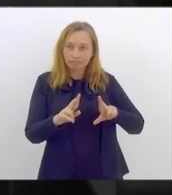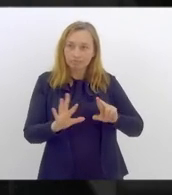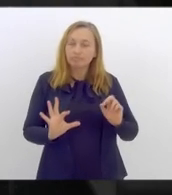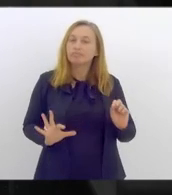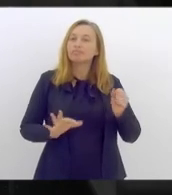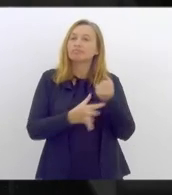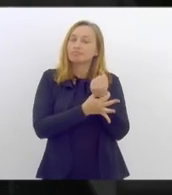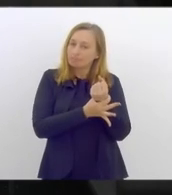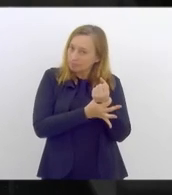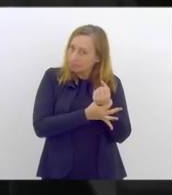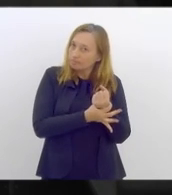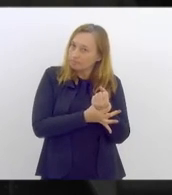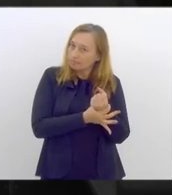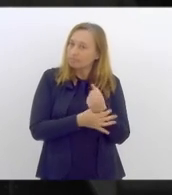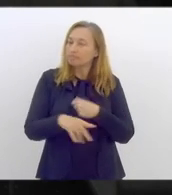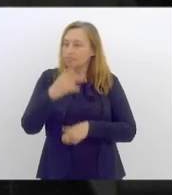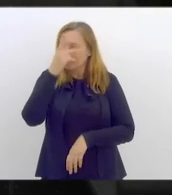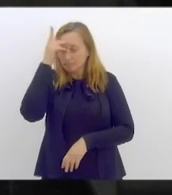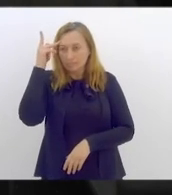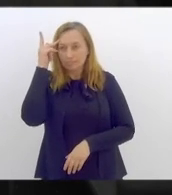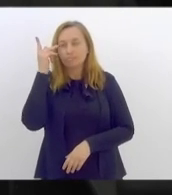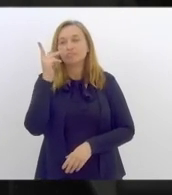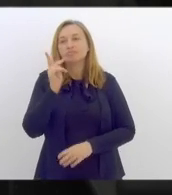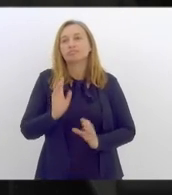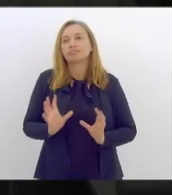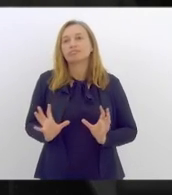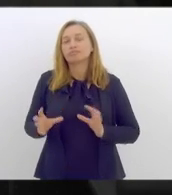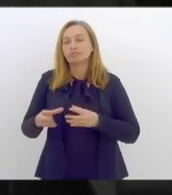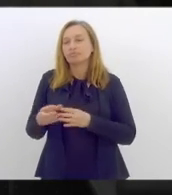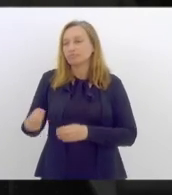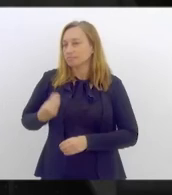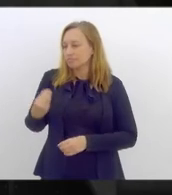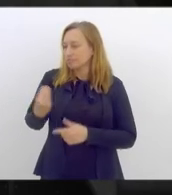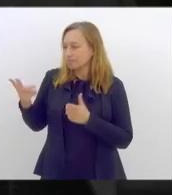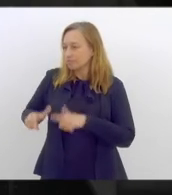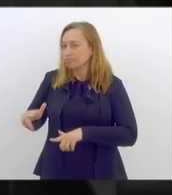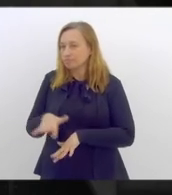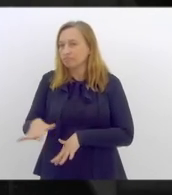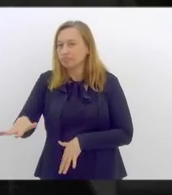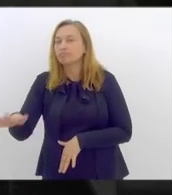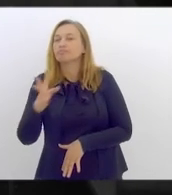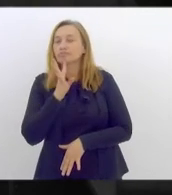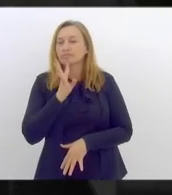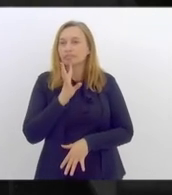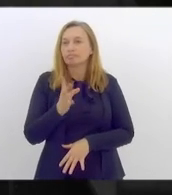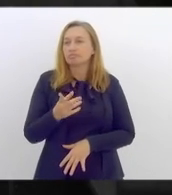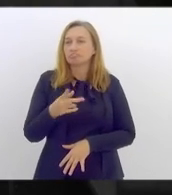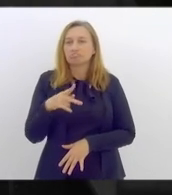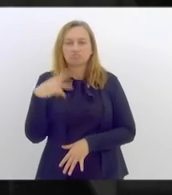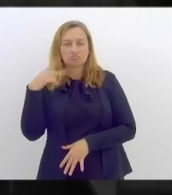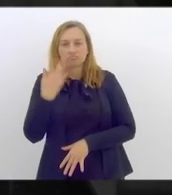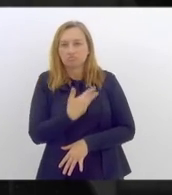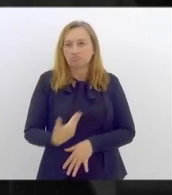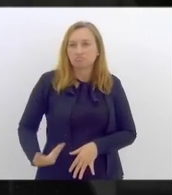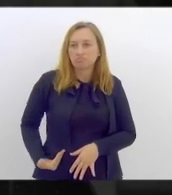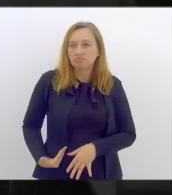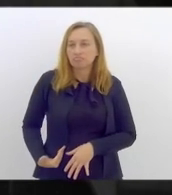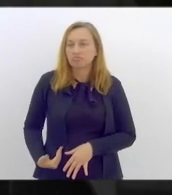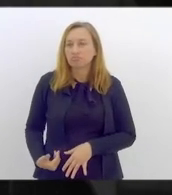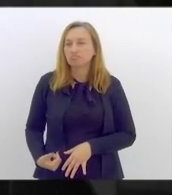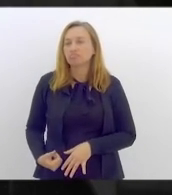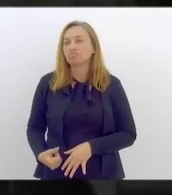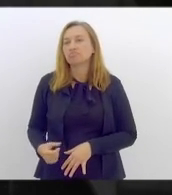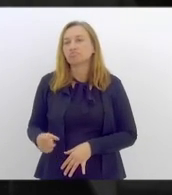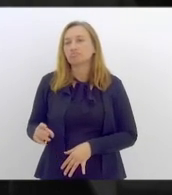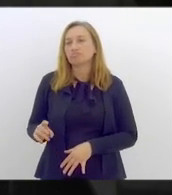o protagonismo das pessoas e coletivos que vivem nesse Território que conhecem esse território não pode haver política pública para eles mas